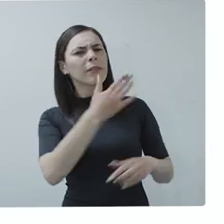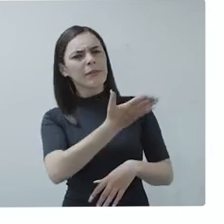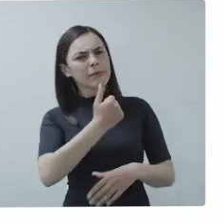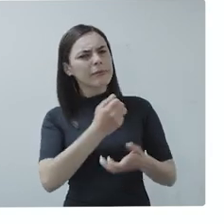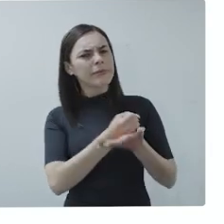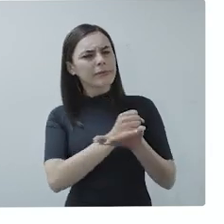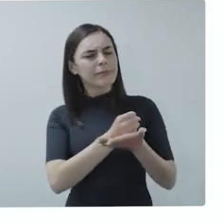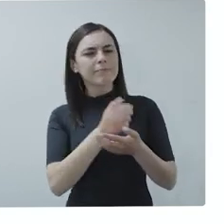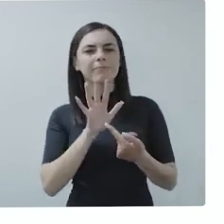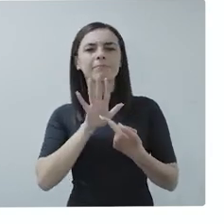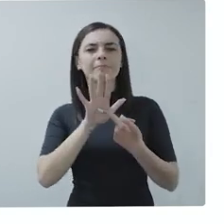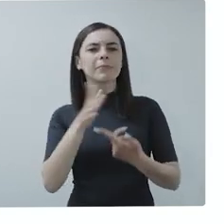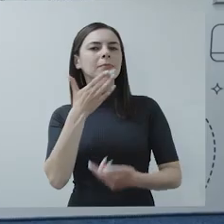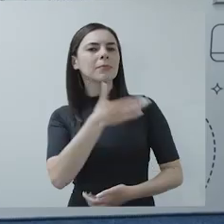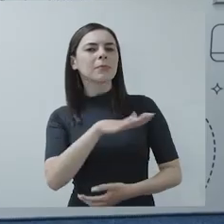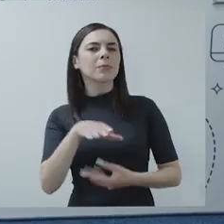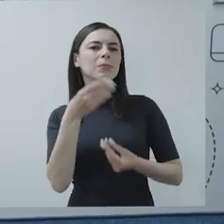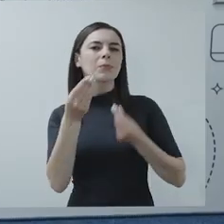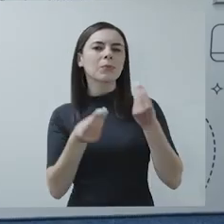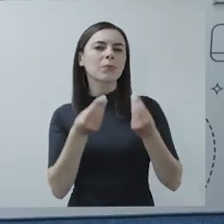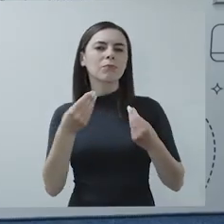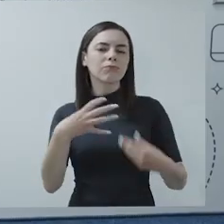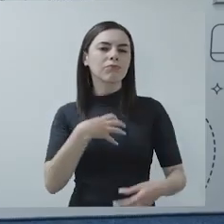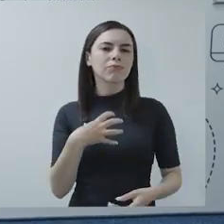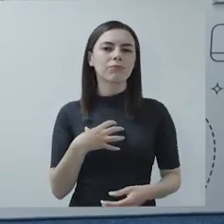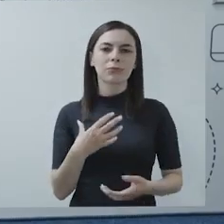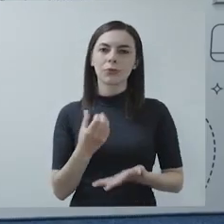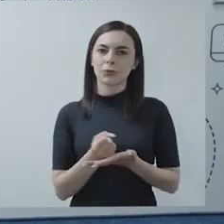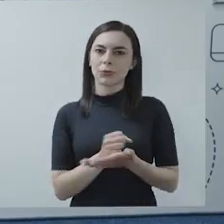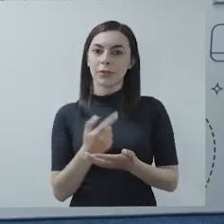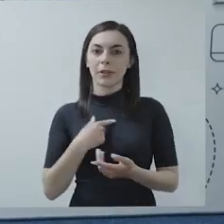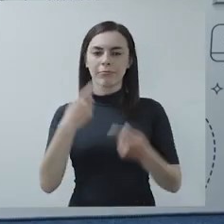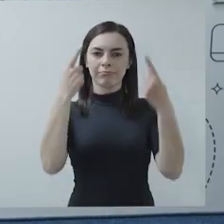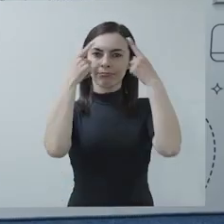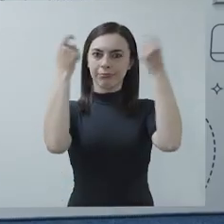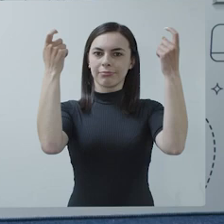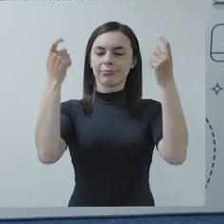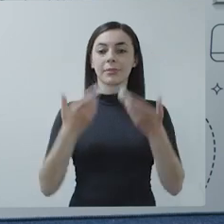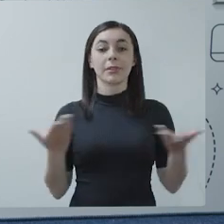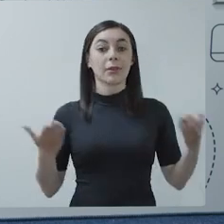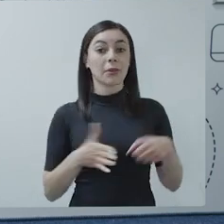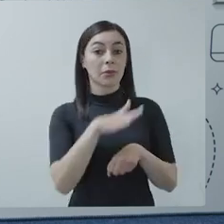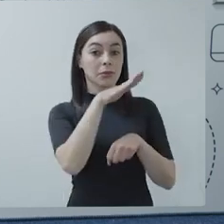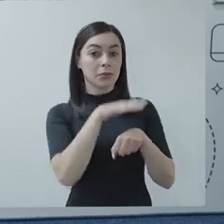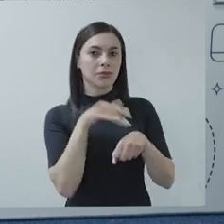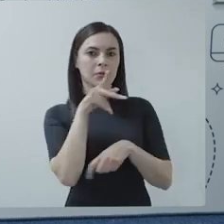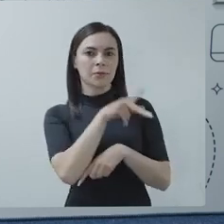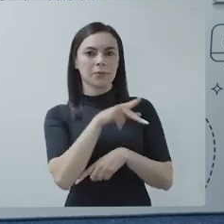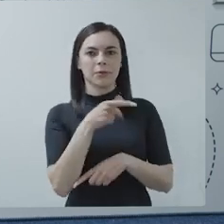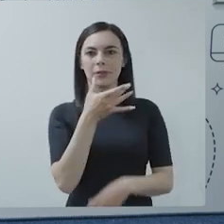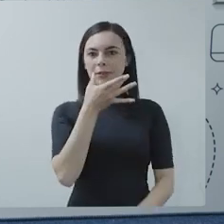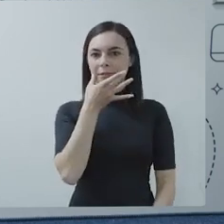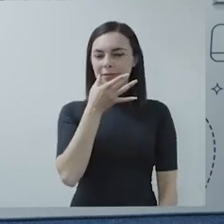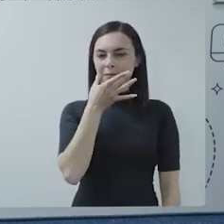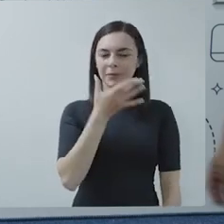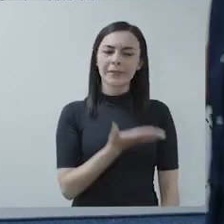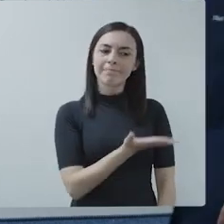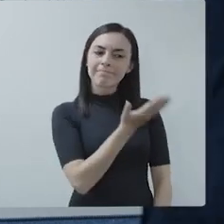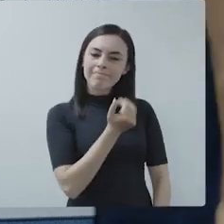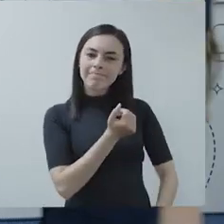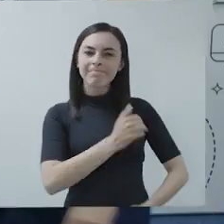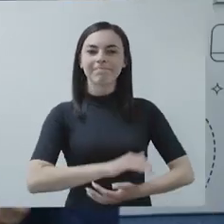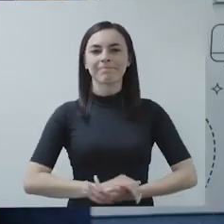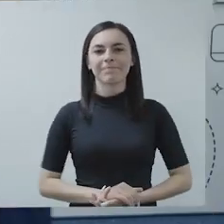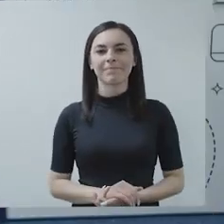para mostrar para as crianças como é que a gente. Um jogo que eu inventei. Então eu vou chamar a professora Suelen. Vem a professora Suelen aqui com a